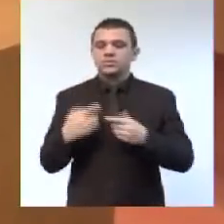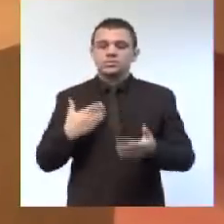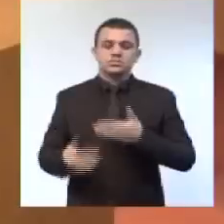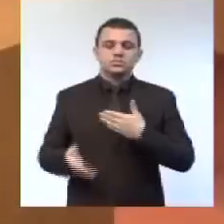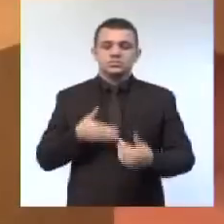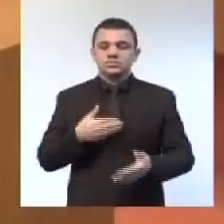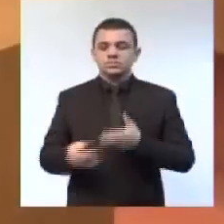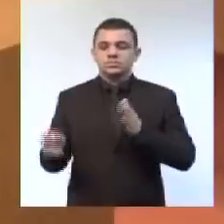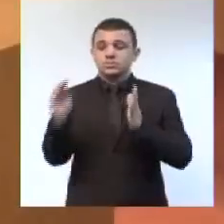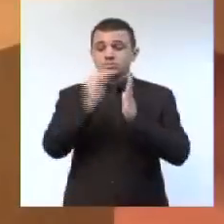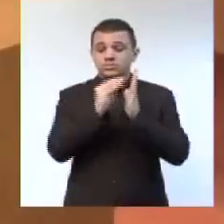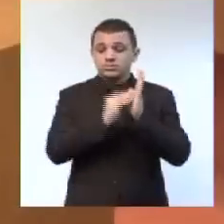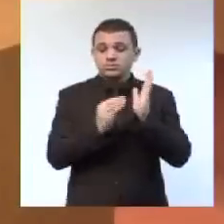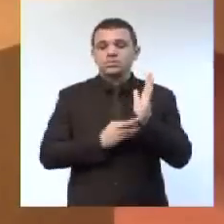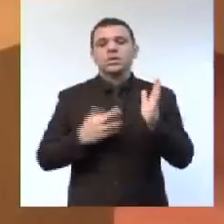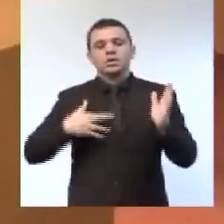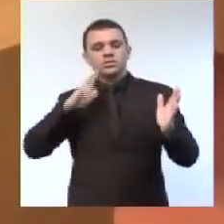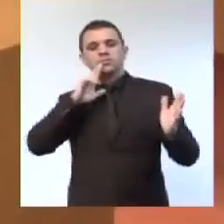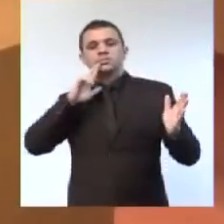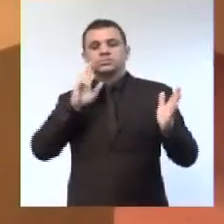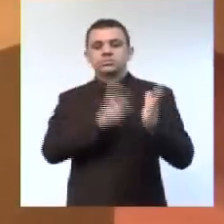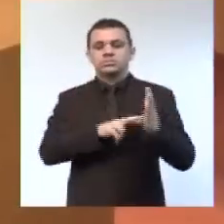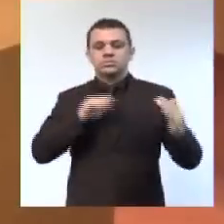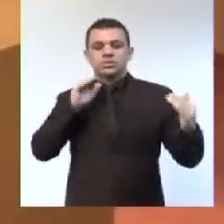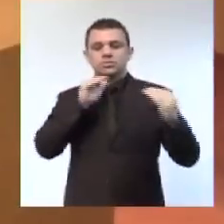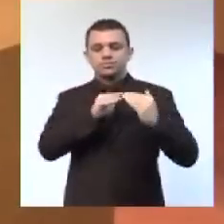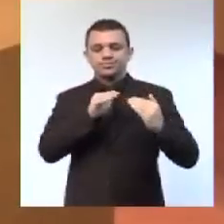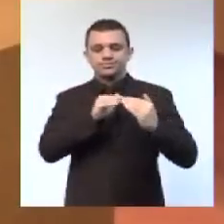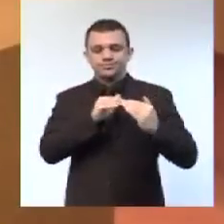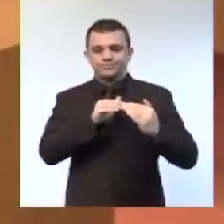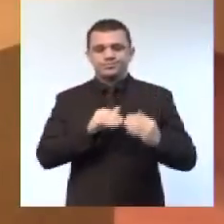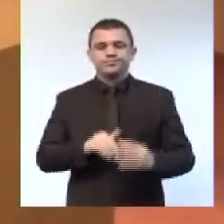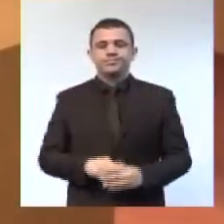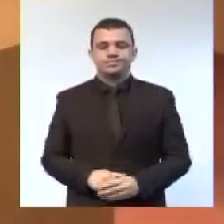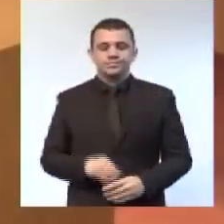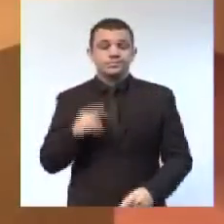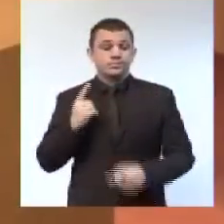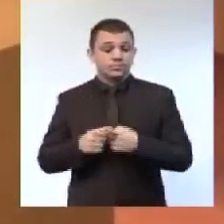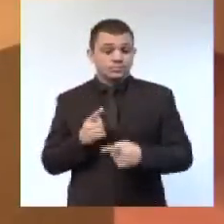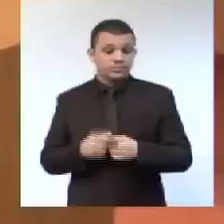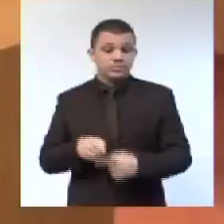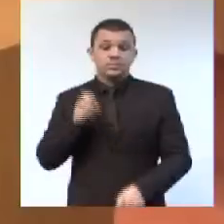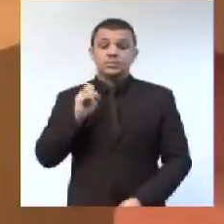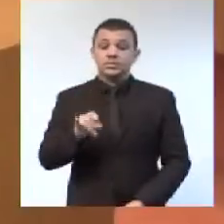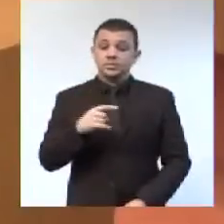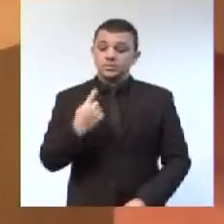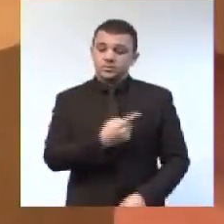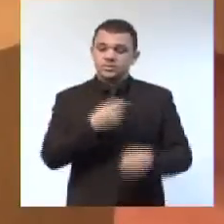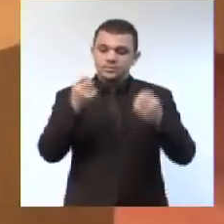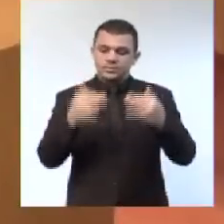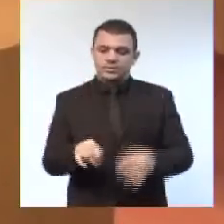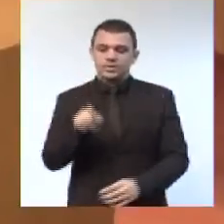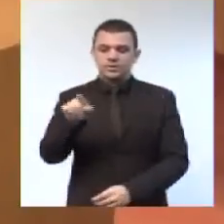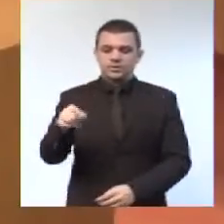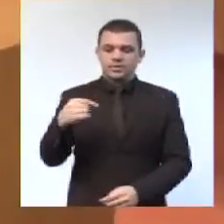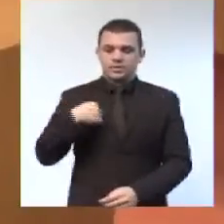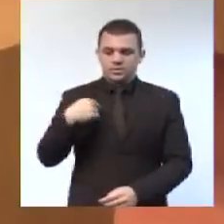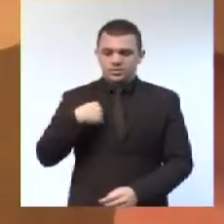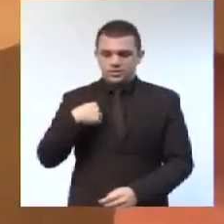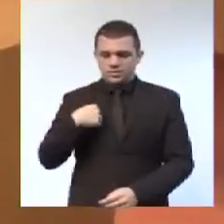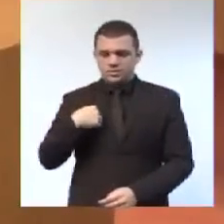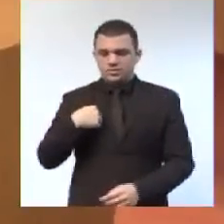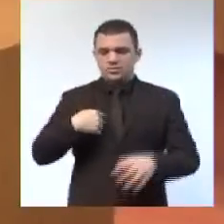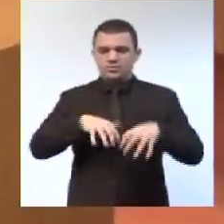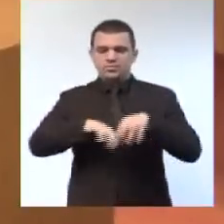terão resposta à altura. Porque se nós formos falar de desagregador, como a senhora me chama aqui, é